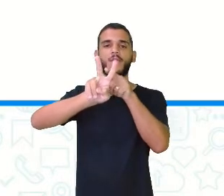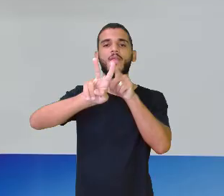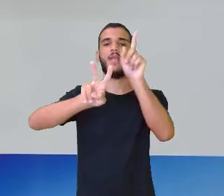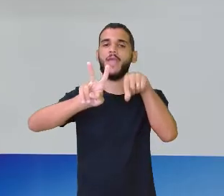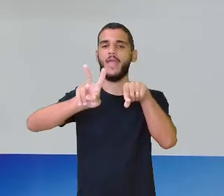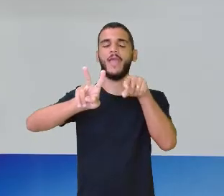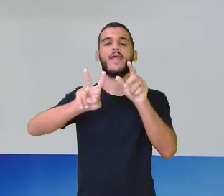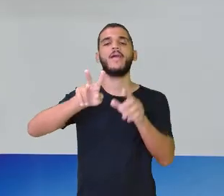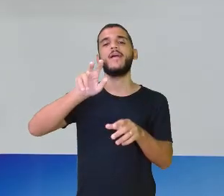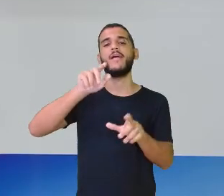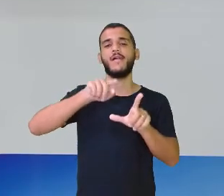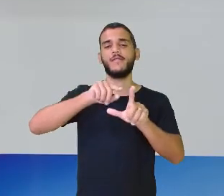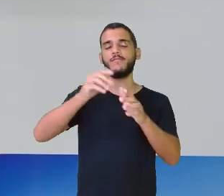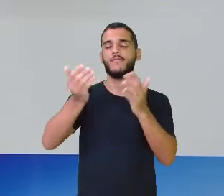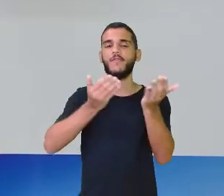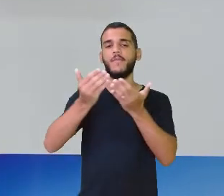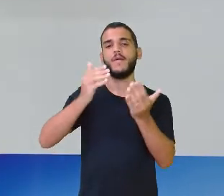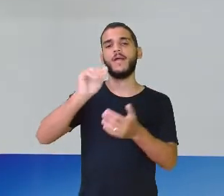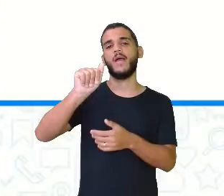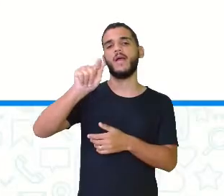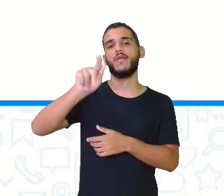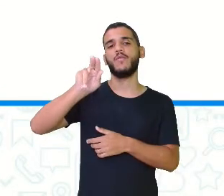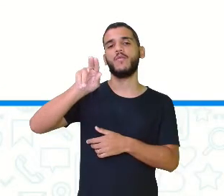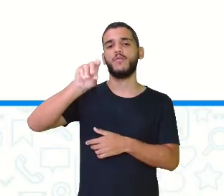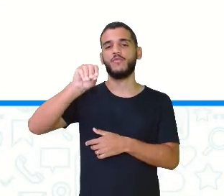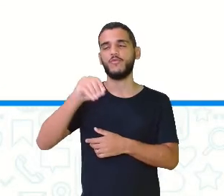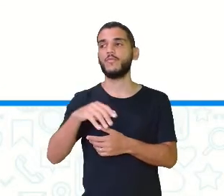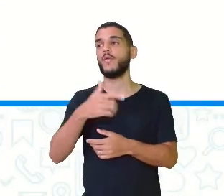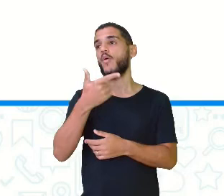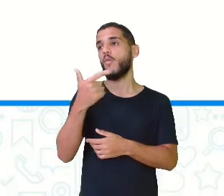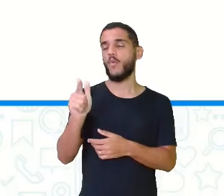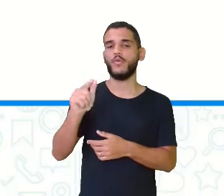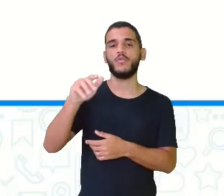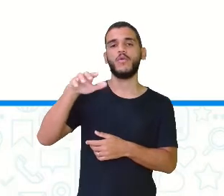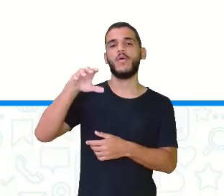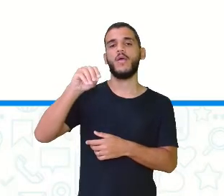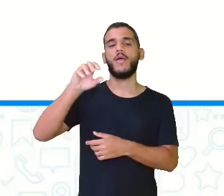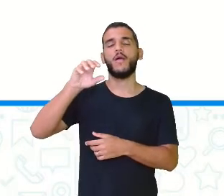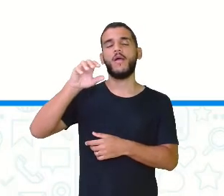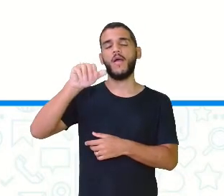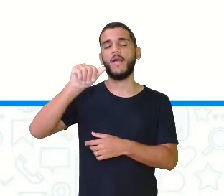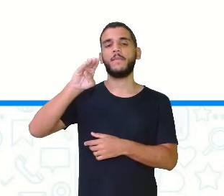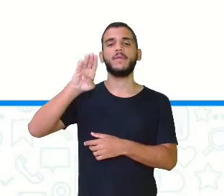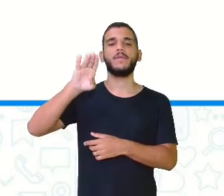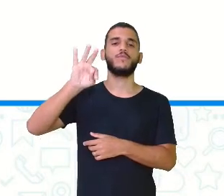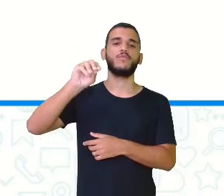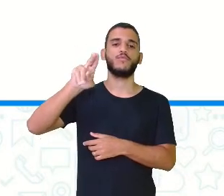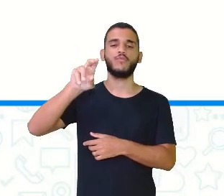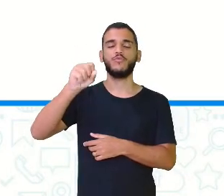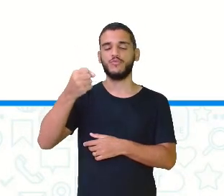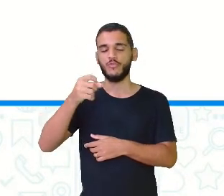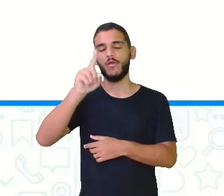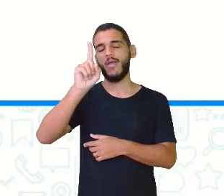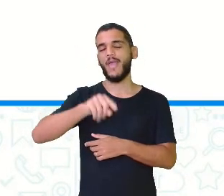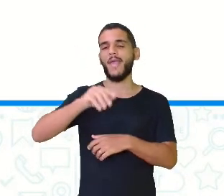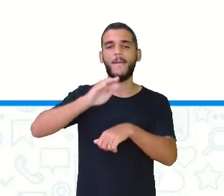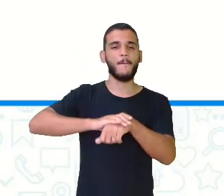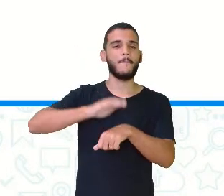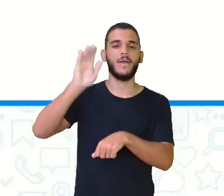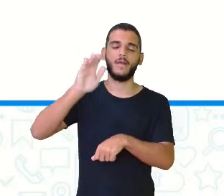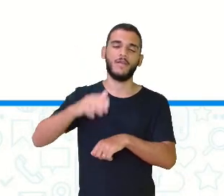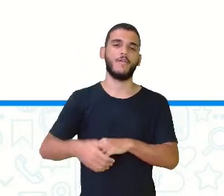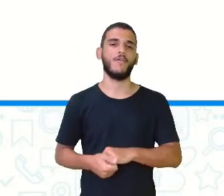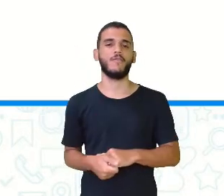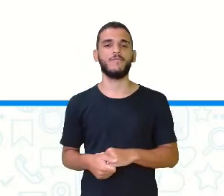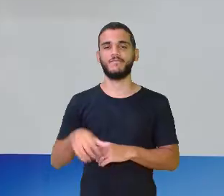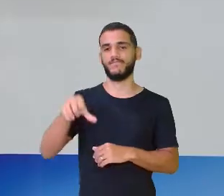de 90 graus. Já o obtuso, ele é diferente. Ele é maior